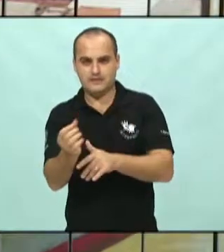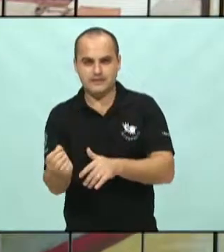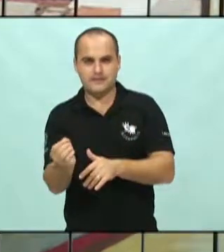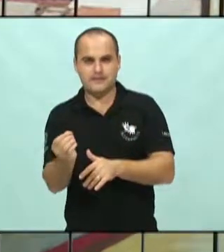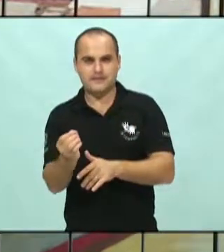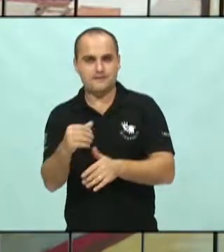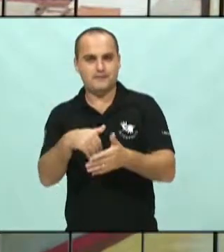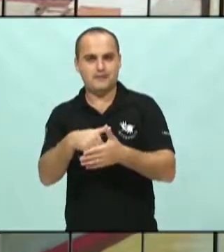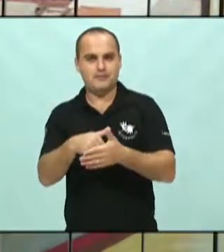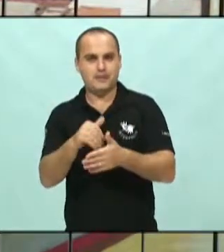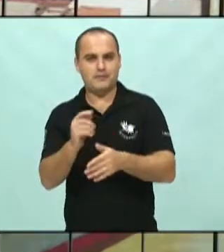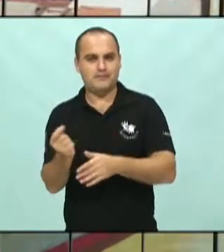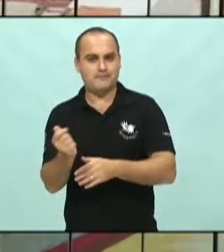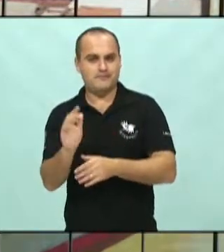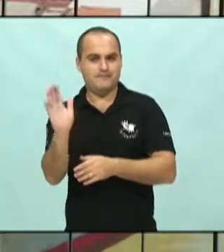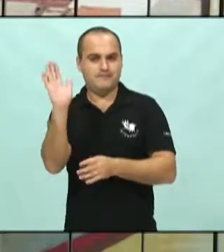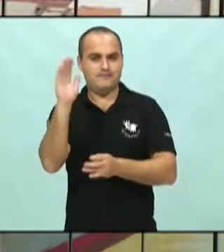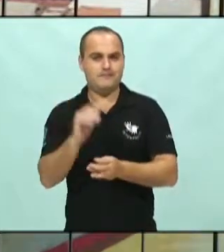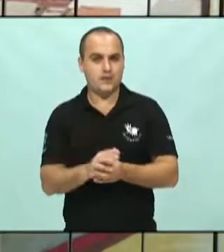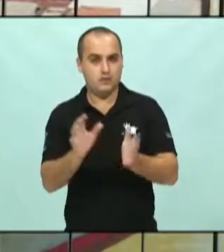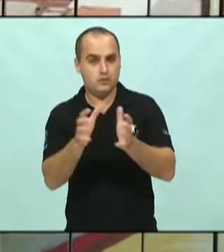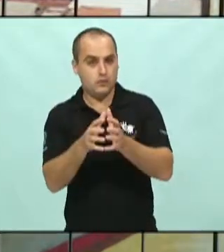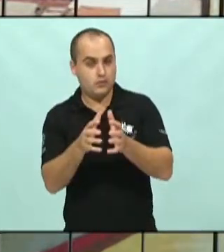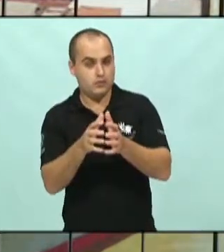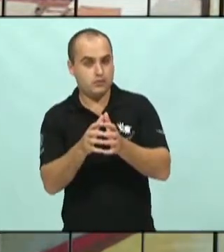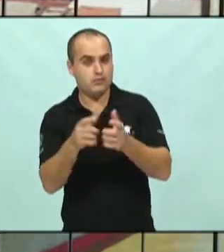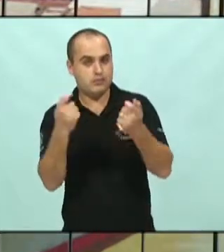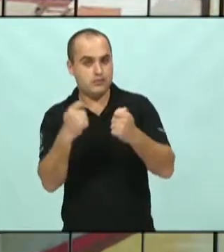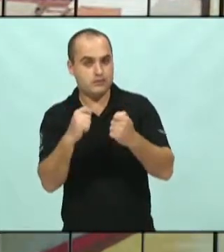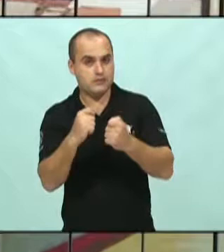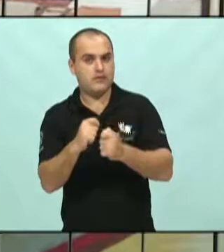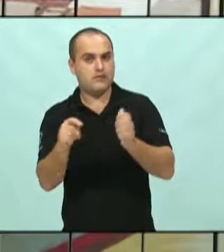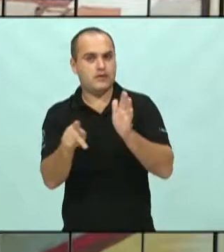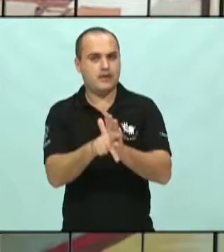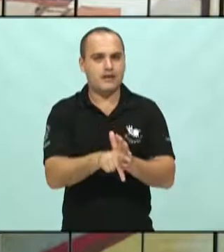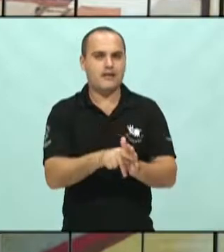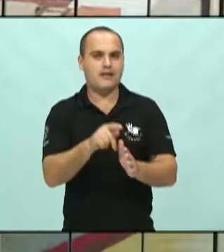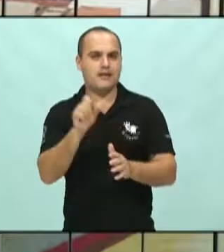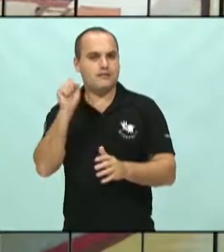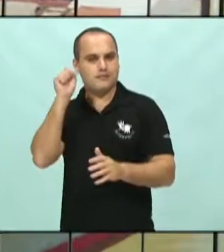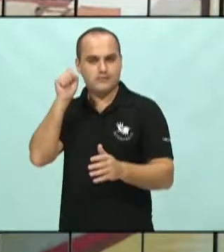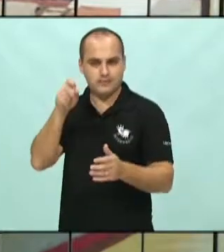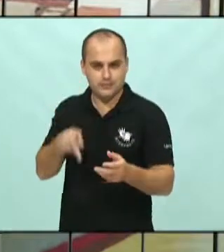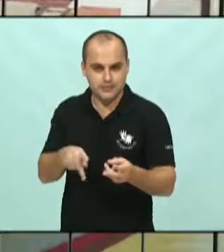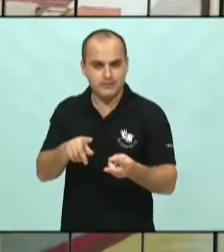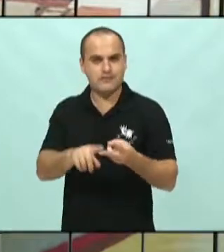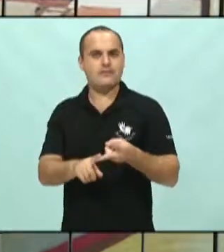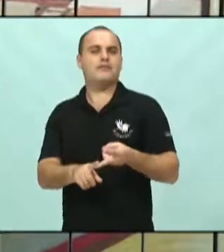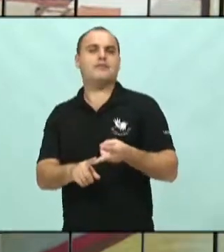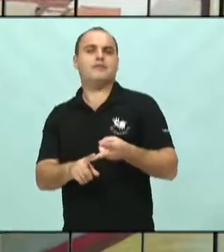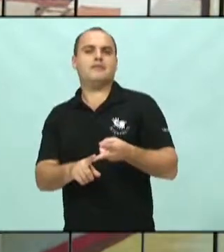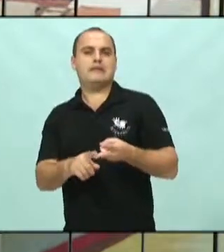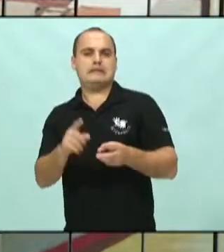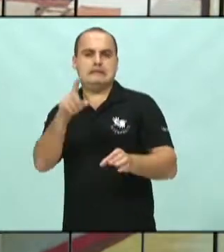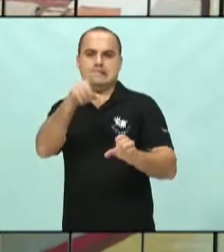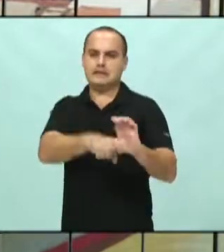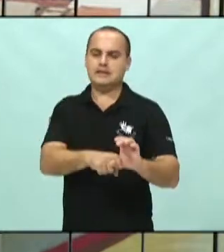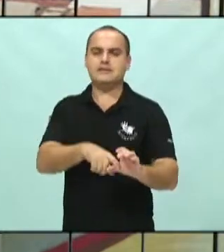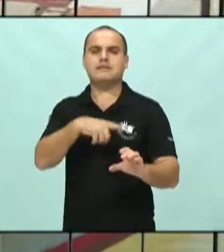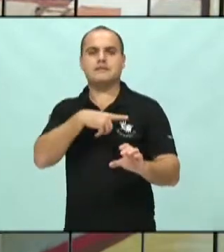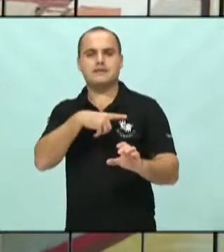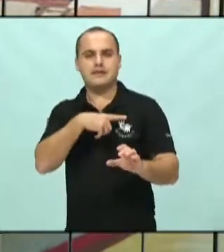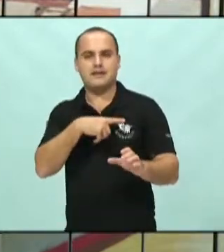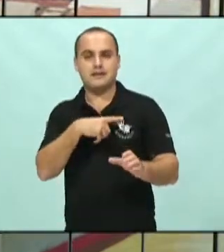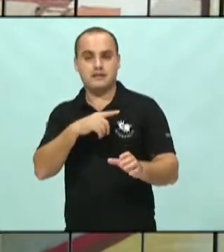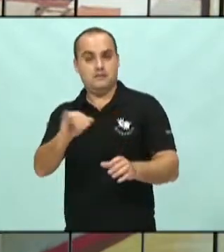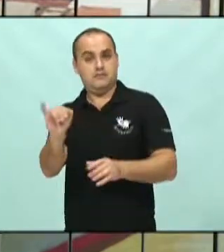caro. Os clubes tiveram que começar a pagar contribuição previdenciária, então começaram a acumular dívidas. No caso